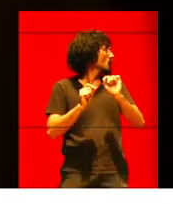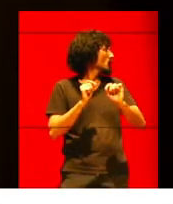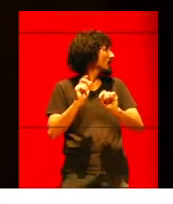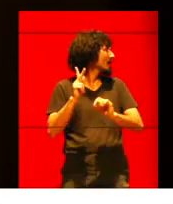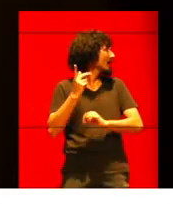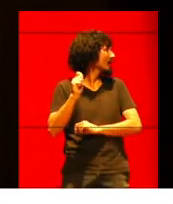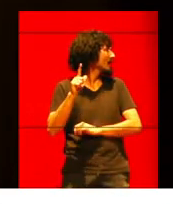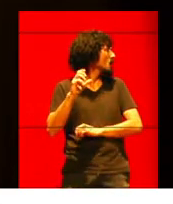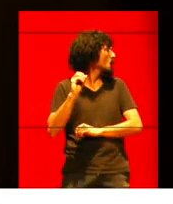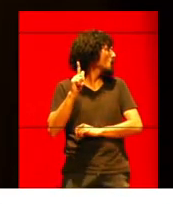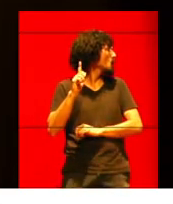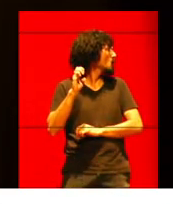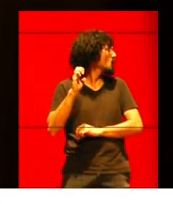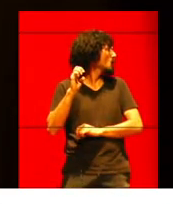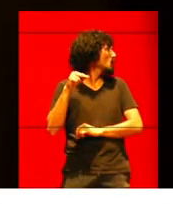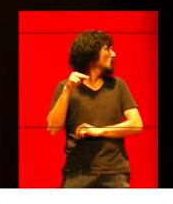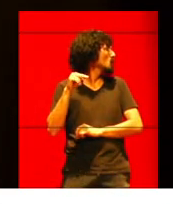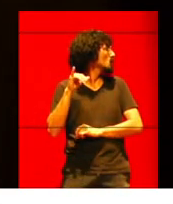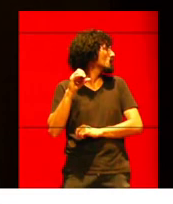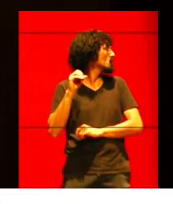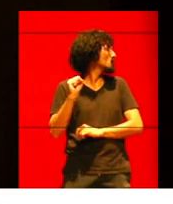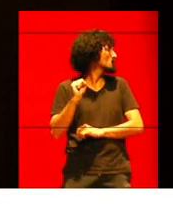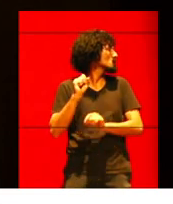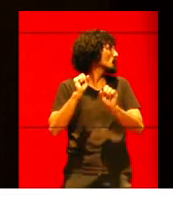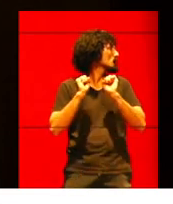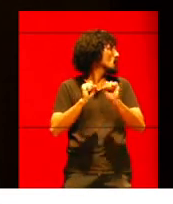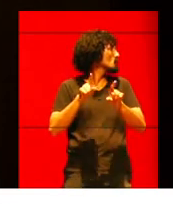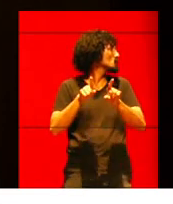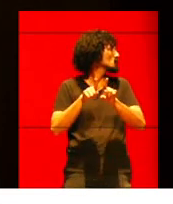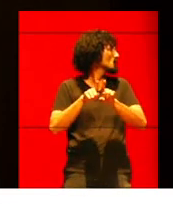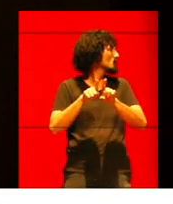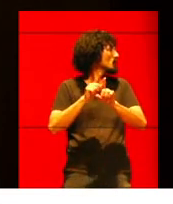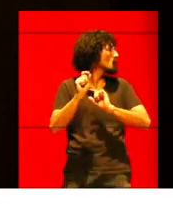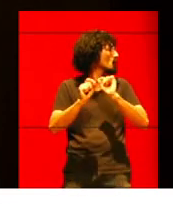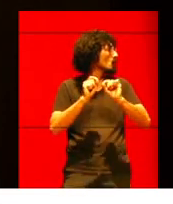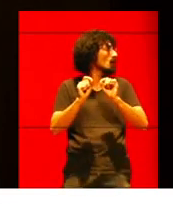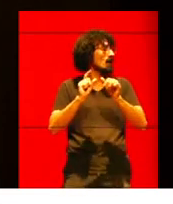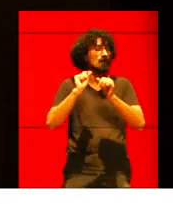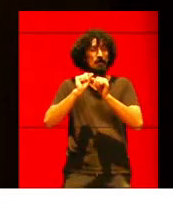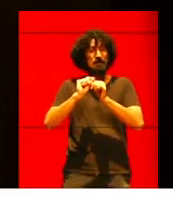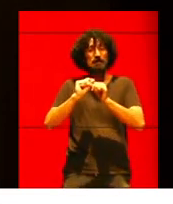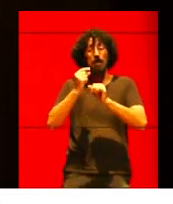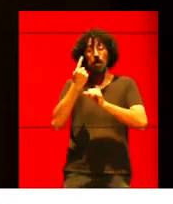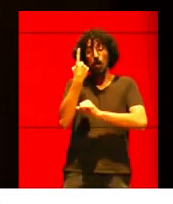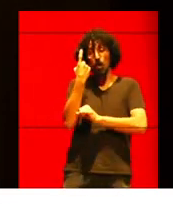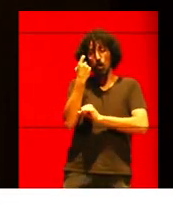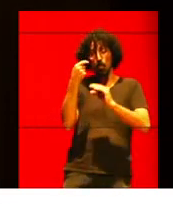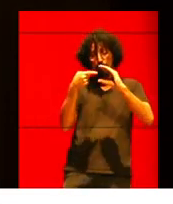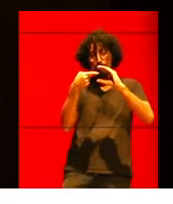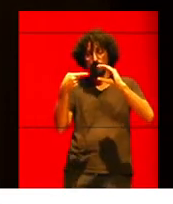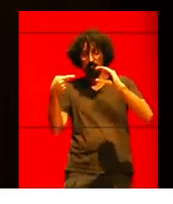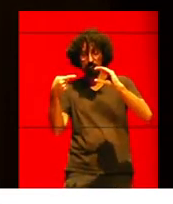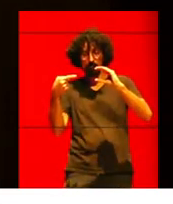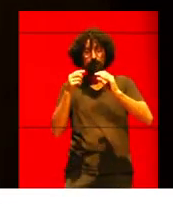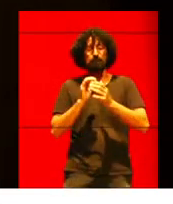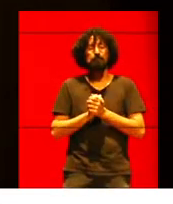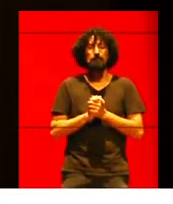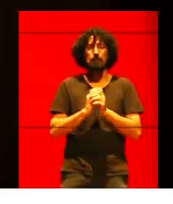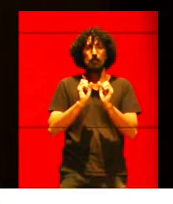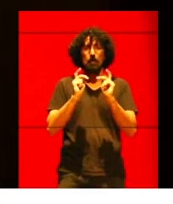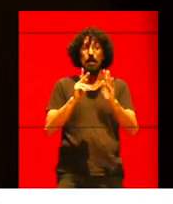7A, né? Que eles fazem, são monovalentes também, porque fazem uma ligação, certo?